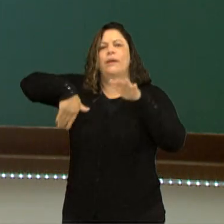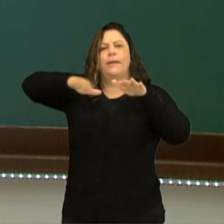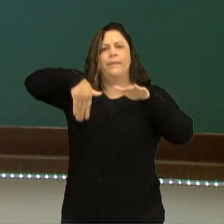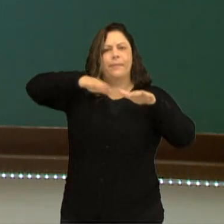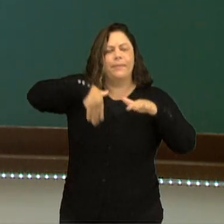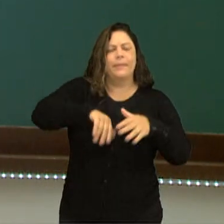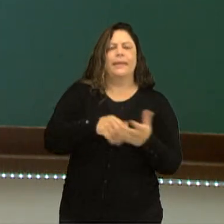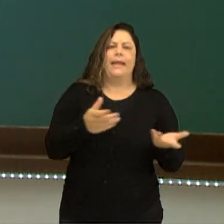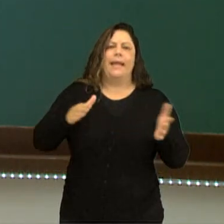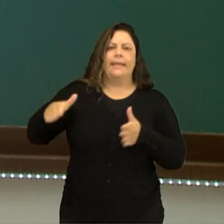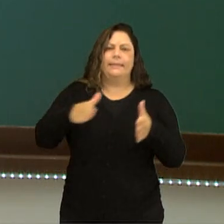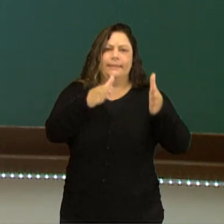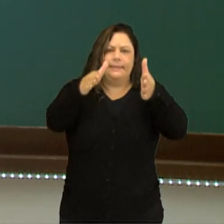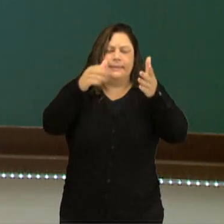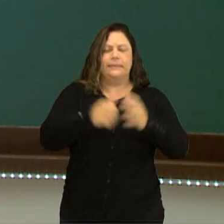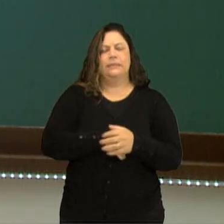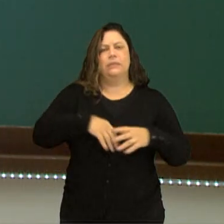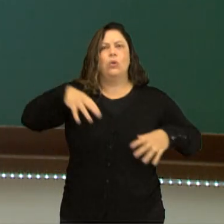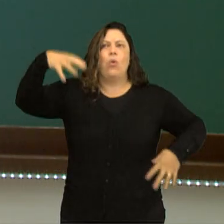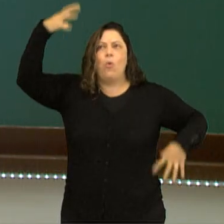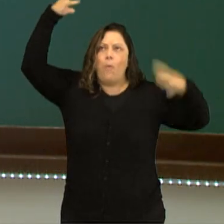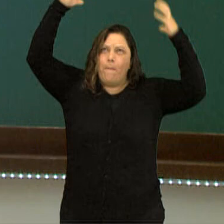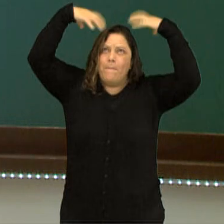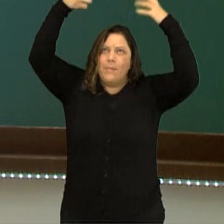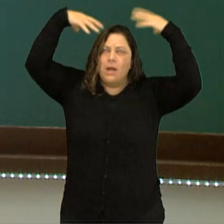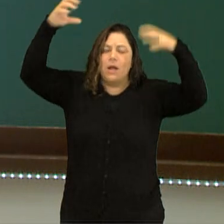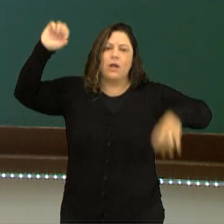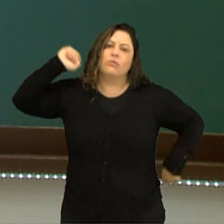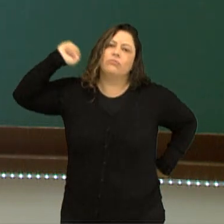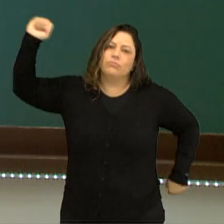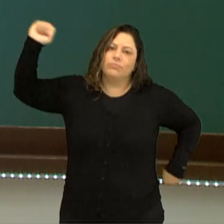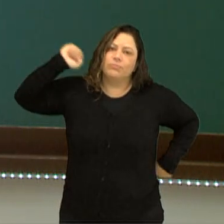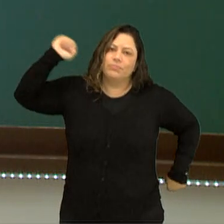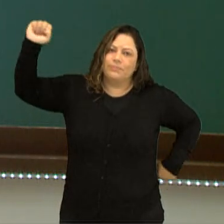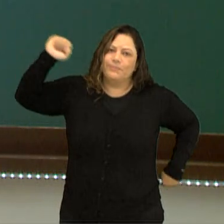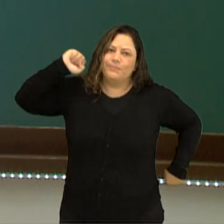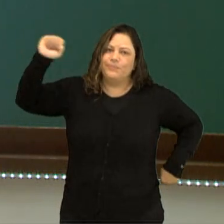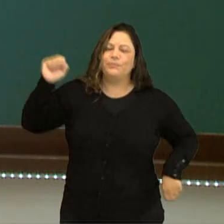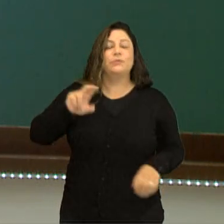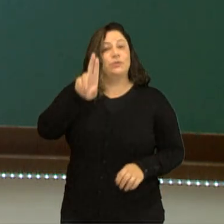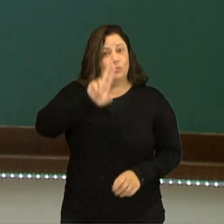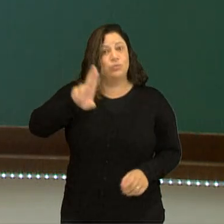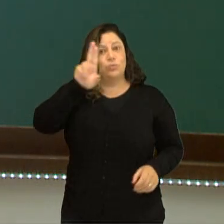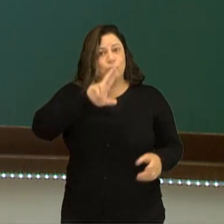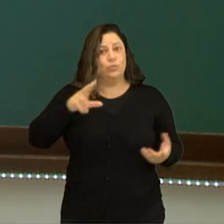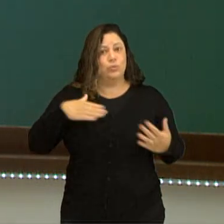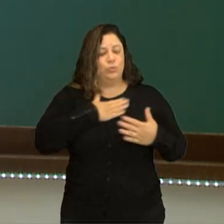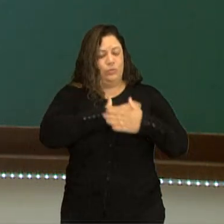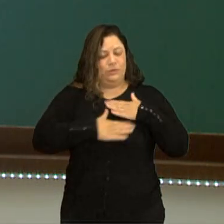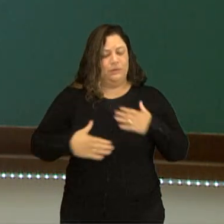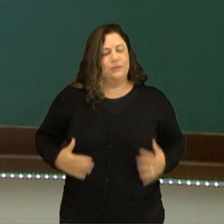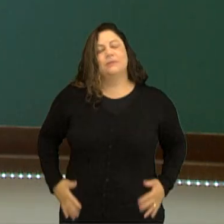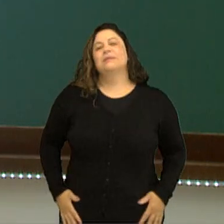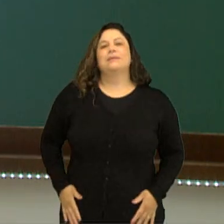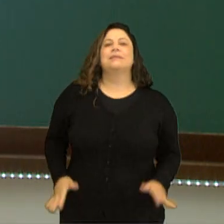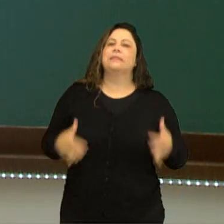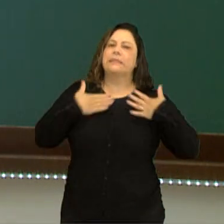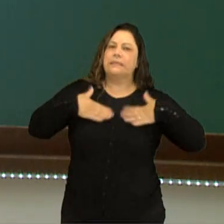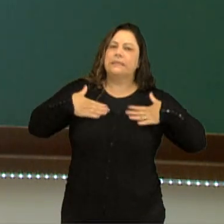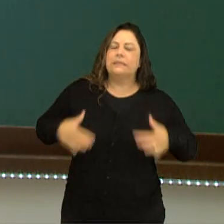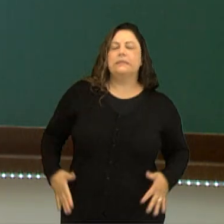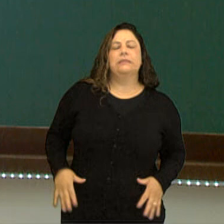rio, ou quando sai do banho, você se enxuga com a toalha te aquece, te protege. Da mesma forma, aqui a